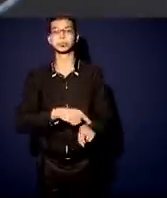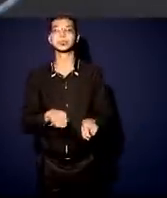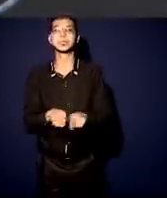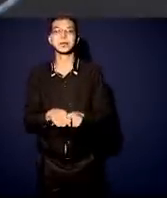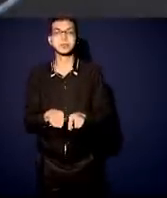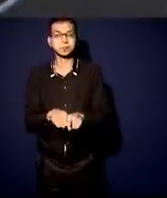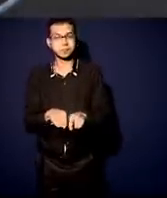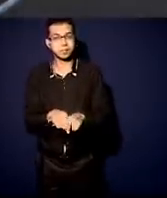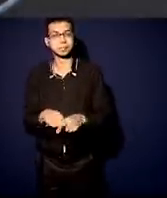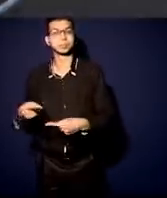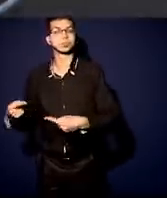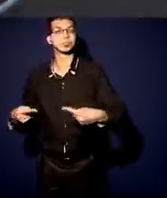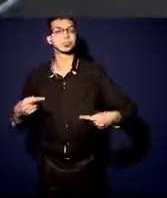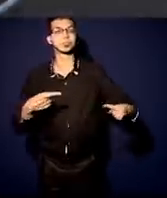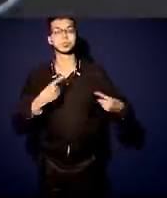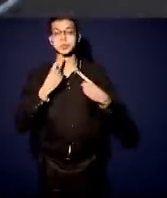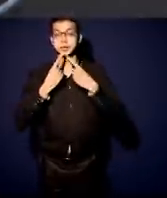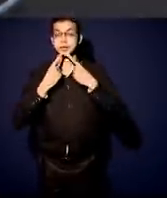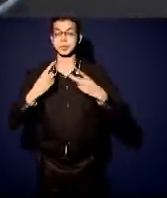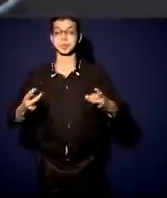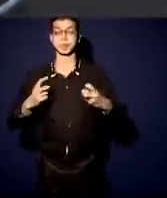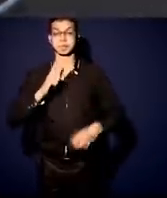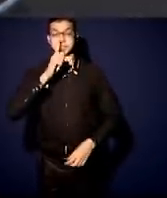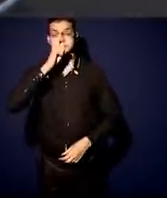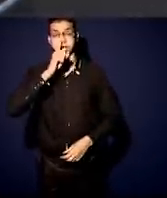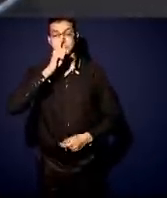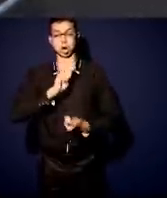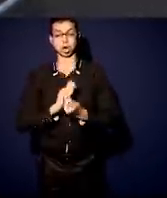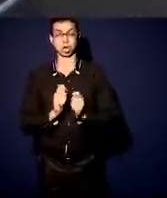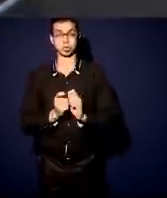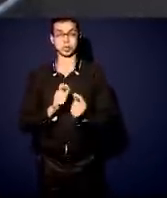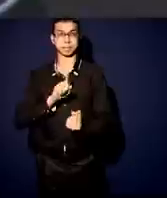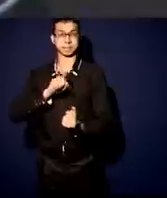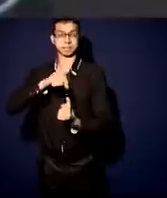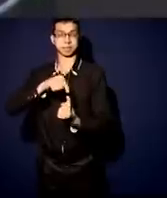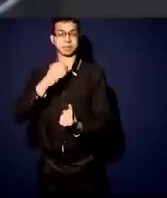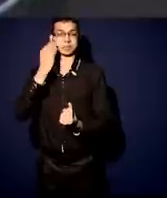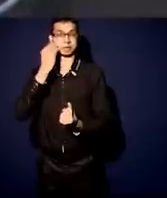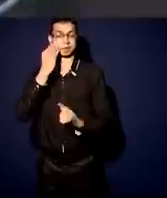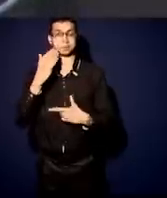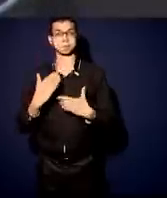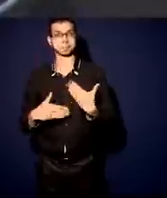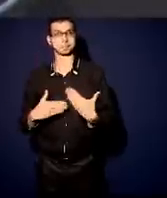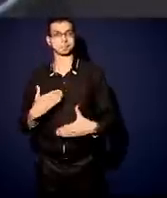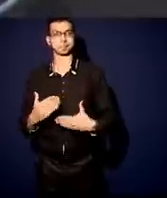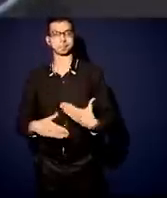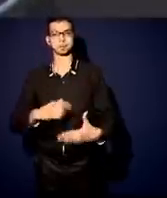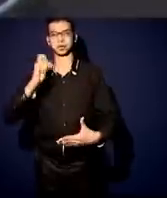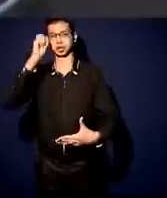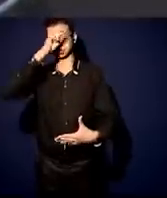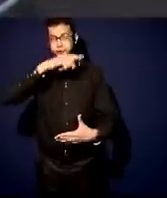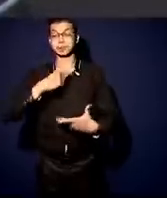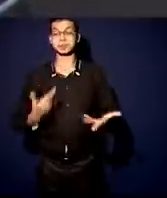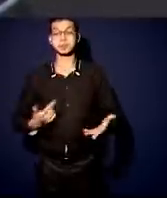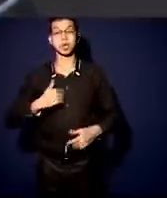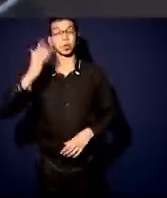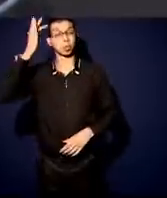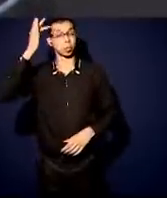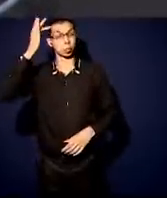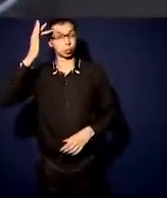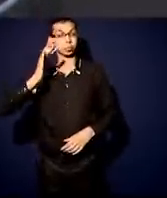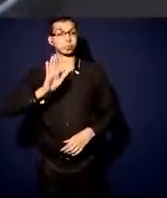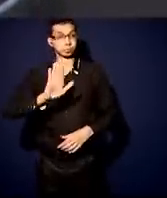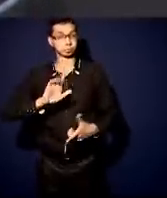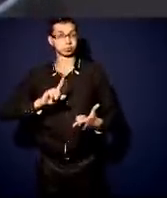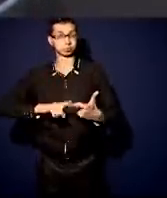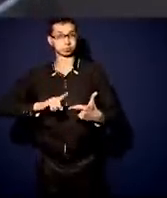é uma discussão perigosa ficar ajustando a meta para circunstâncias Então acho que agora tem um outro